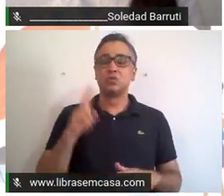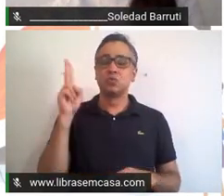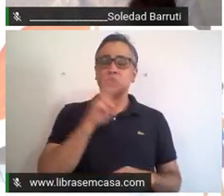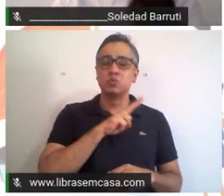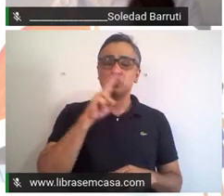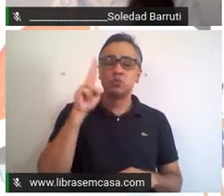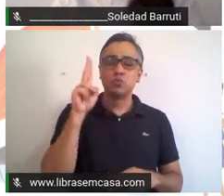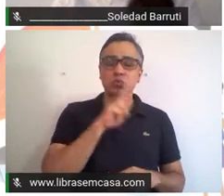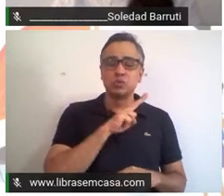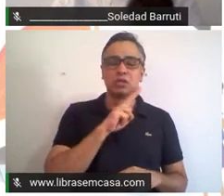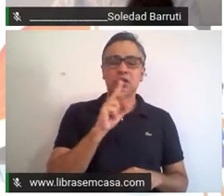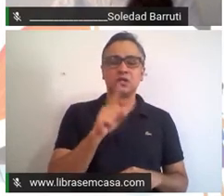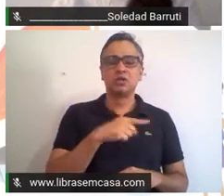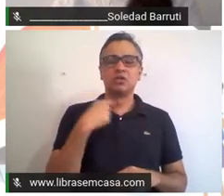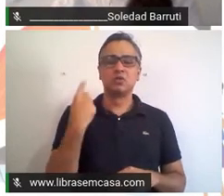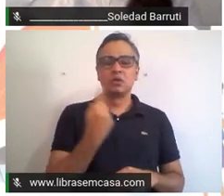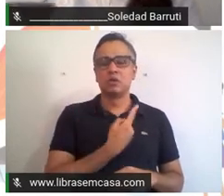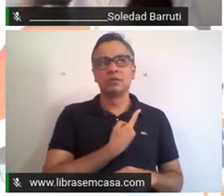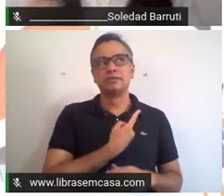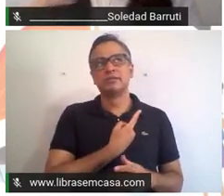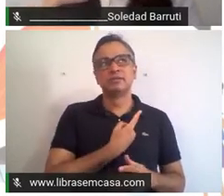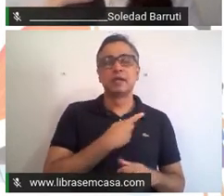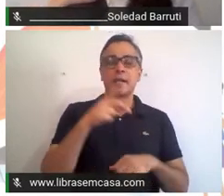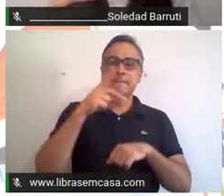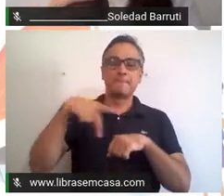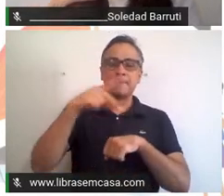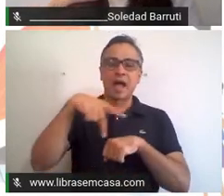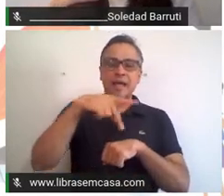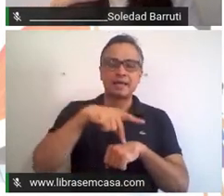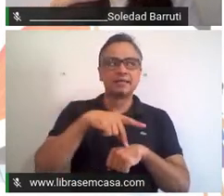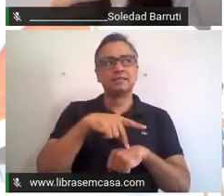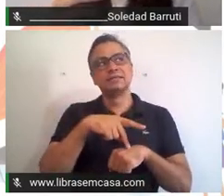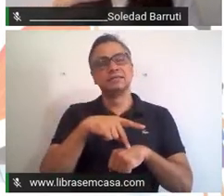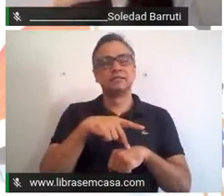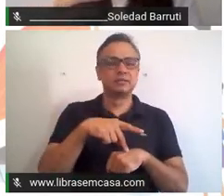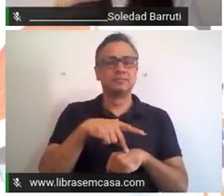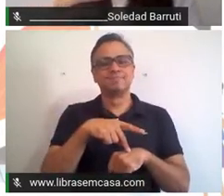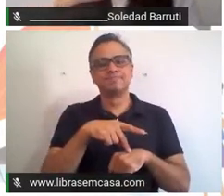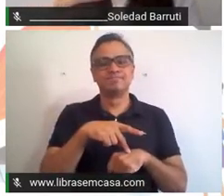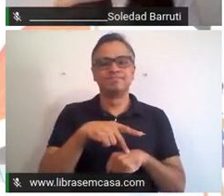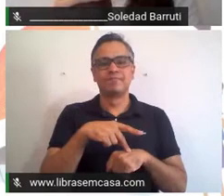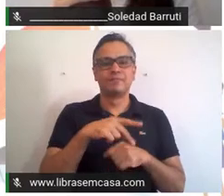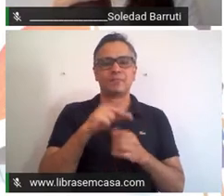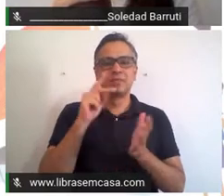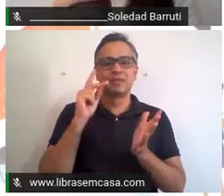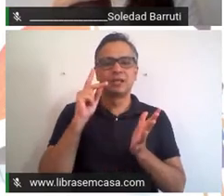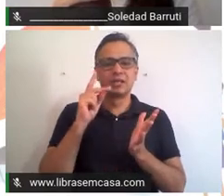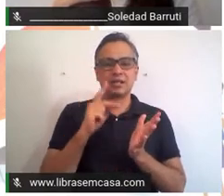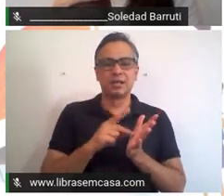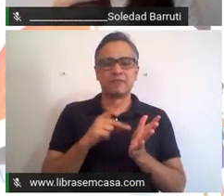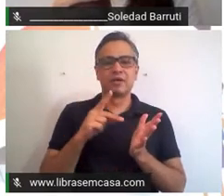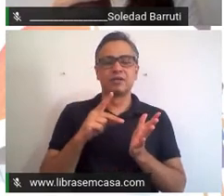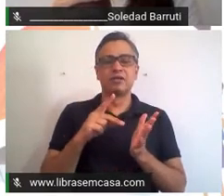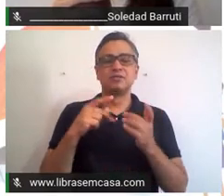urgência de nós, enquanto... Vou falar enquanto país, mas, na verdade, isso também é uma demanda global. A urgência